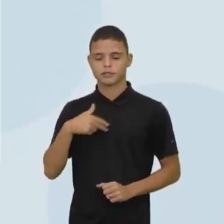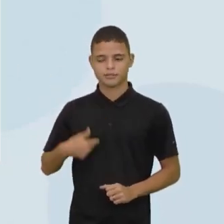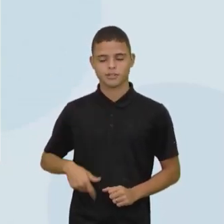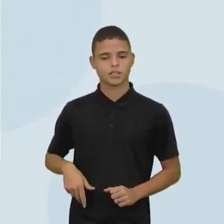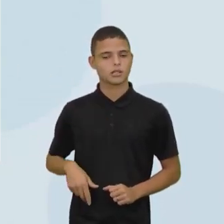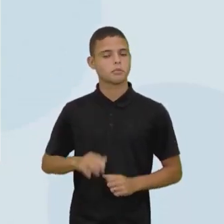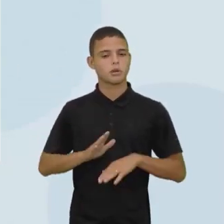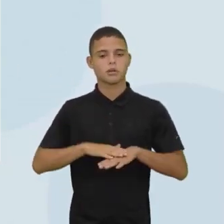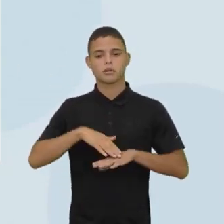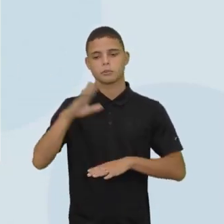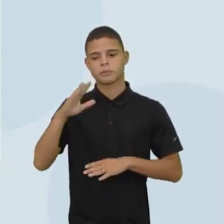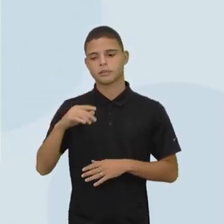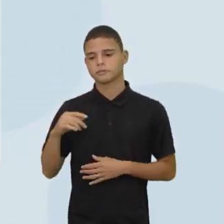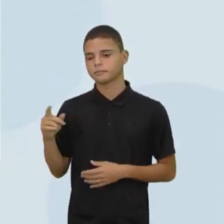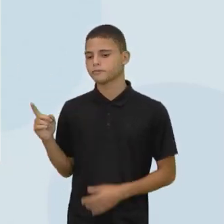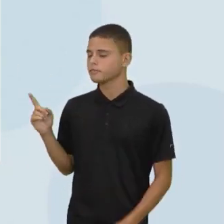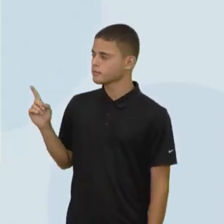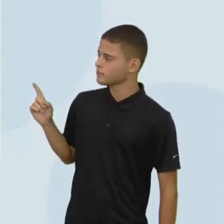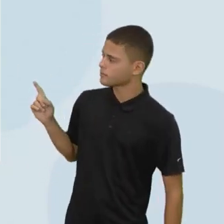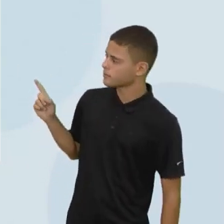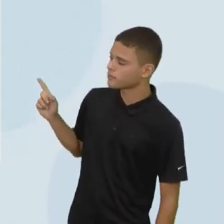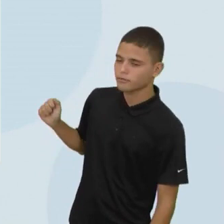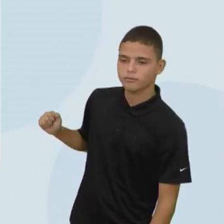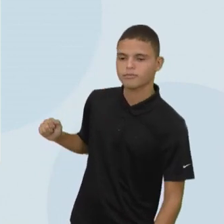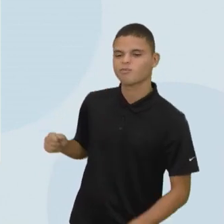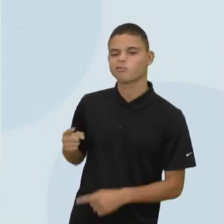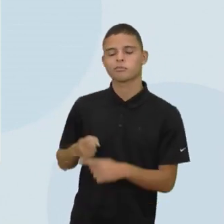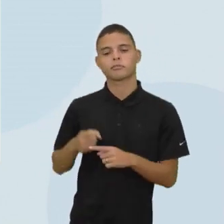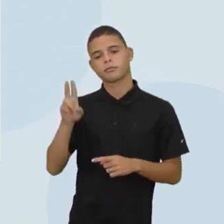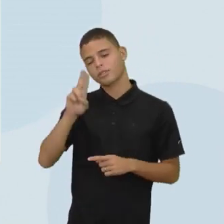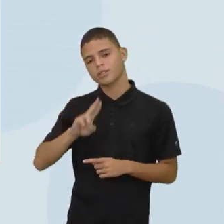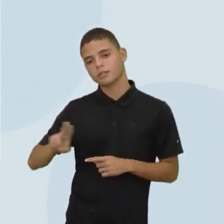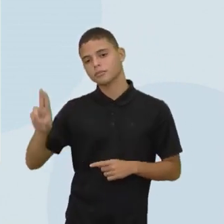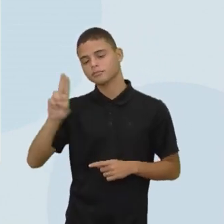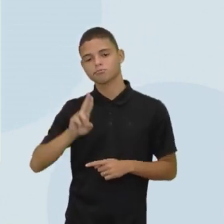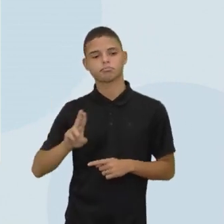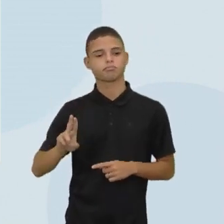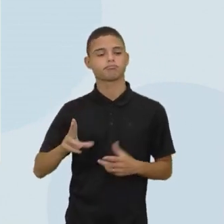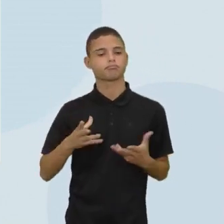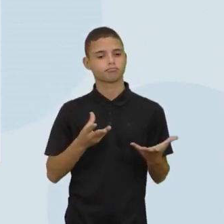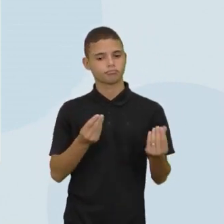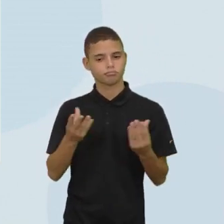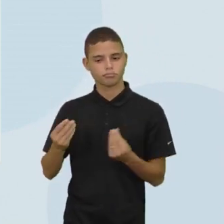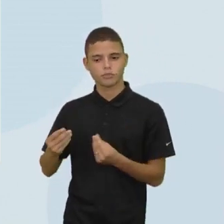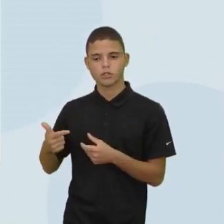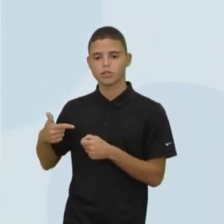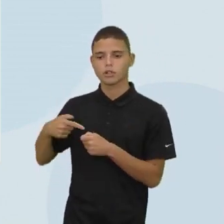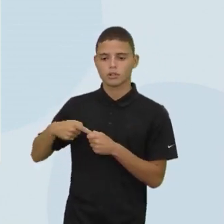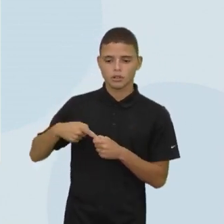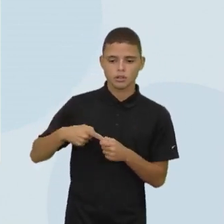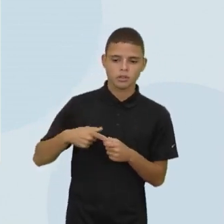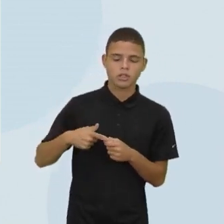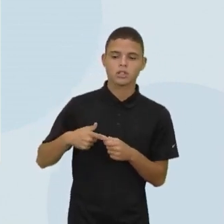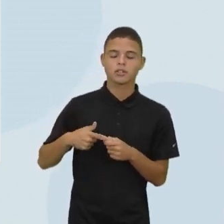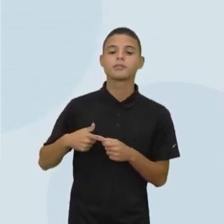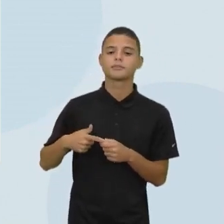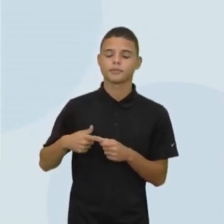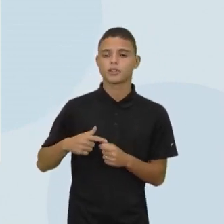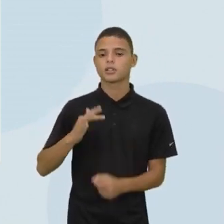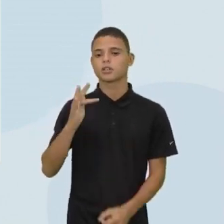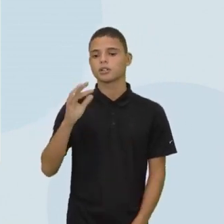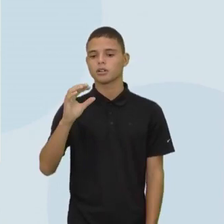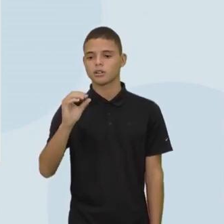território na Ásia, né? A parte siberiana, porque eles usam muito, né, combustível fóssil para